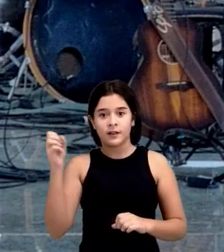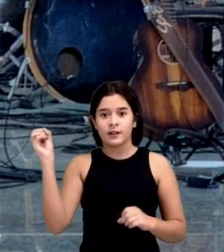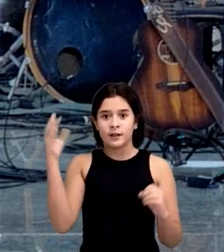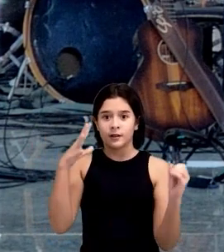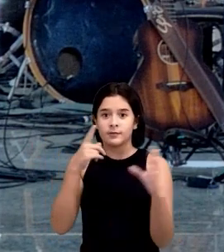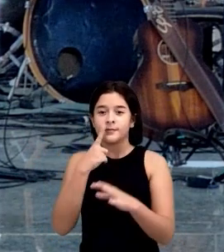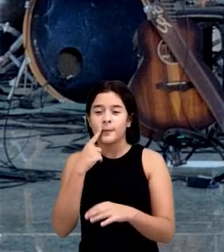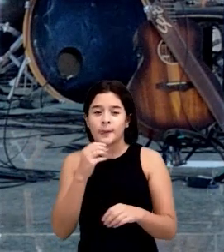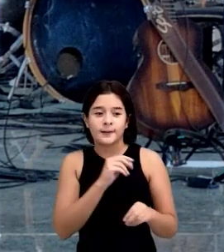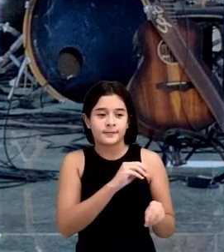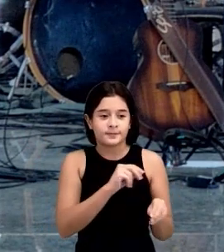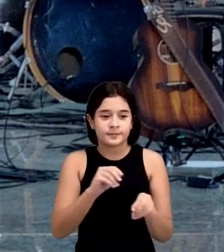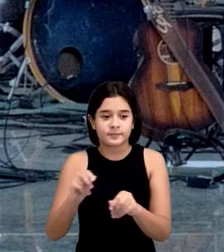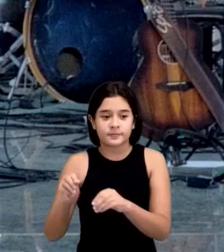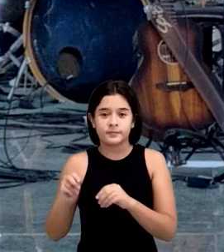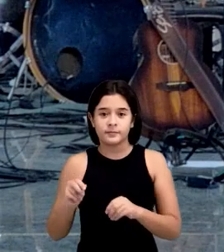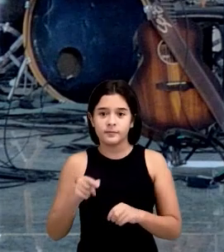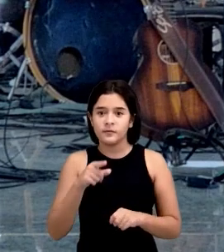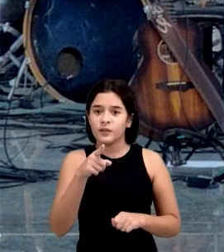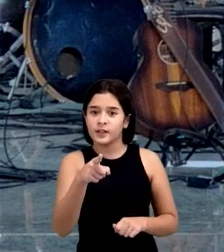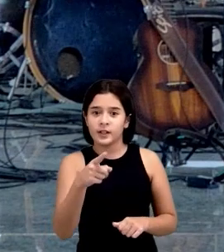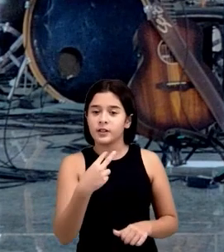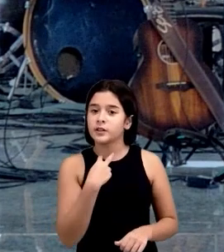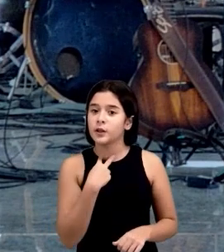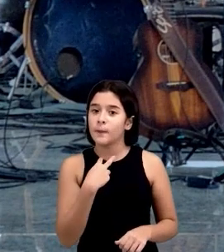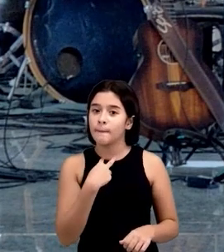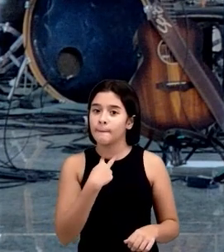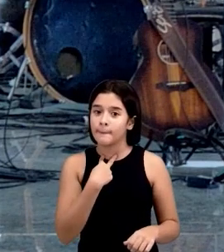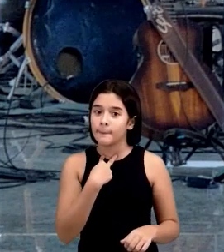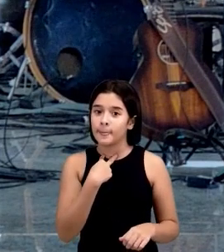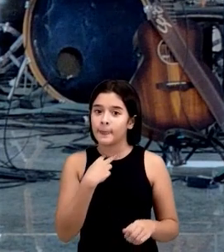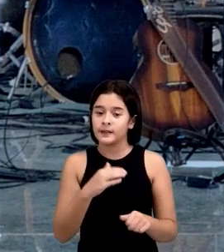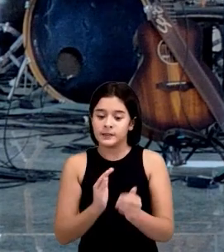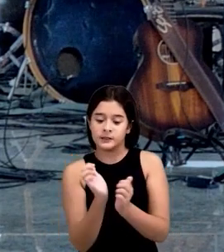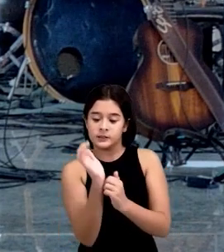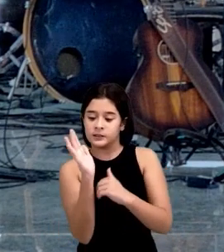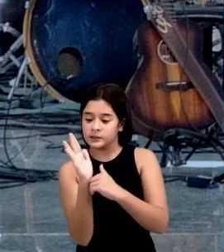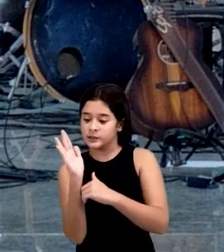cidade construída sobre o monte.